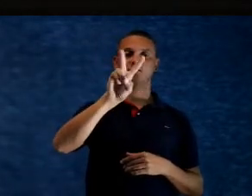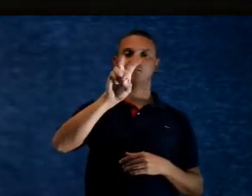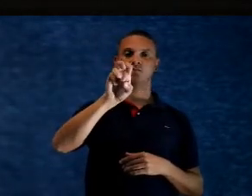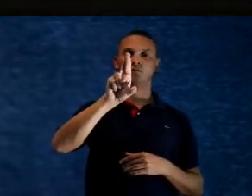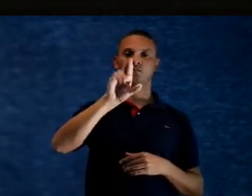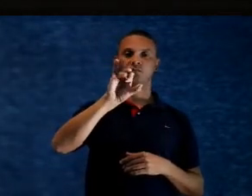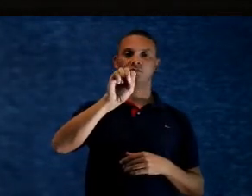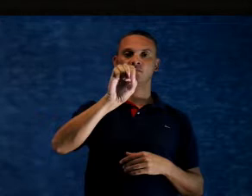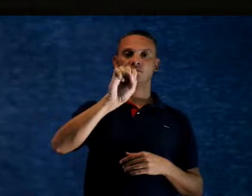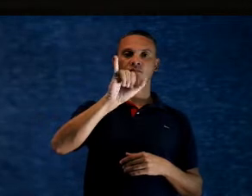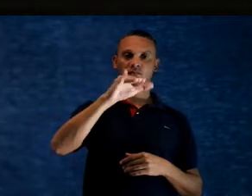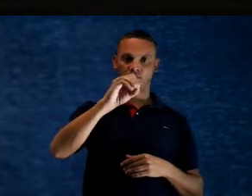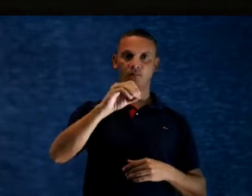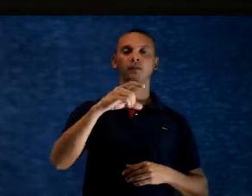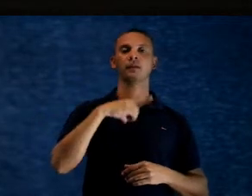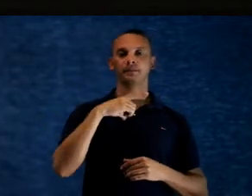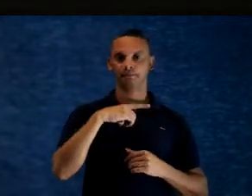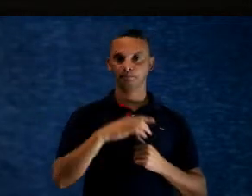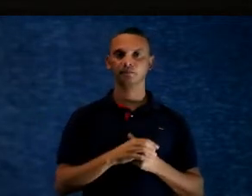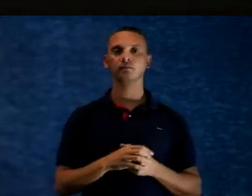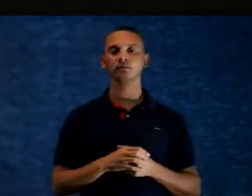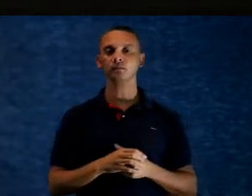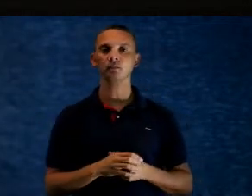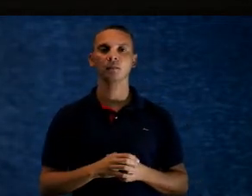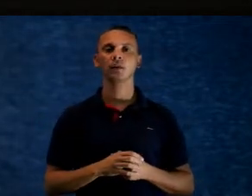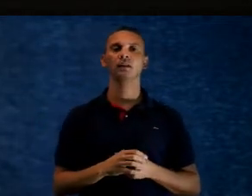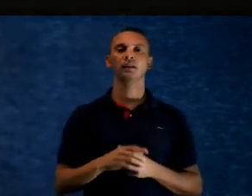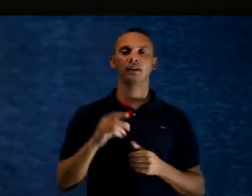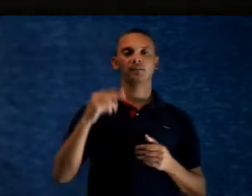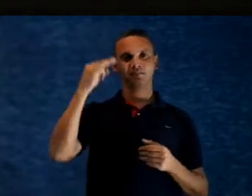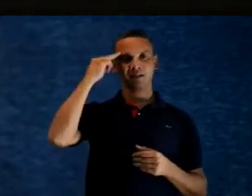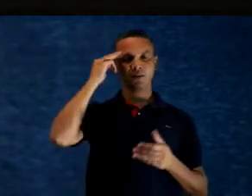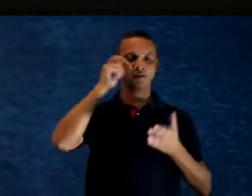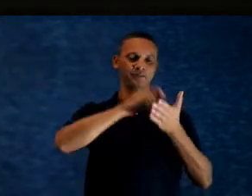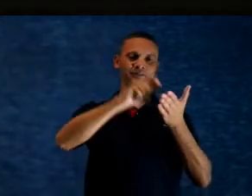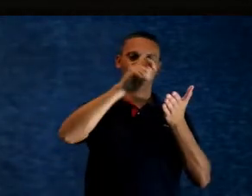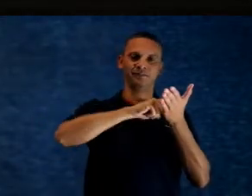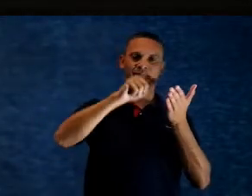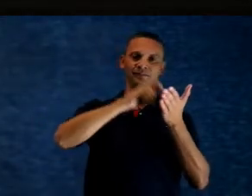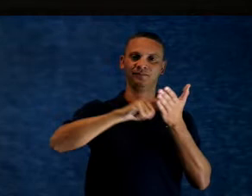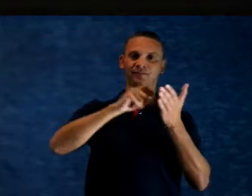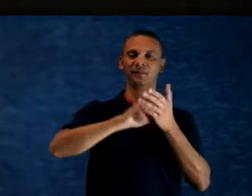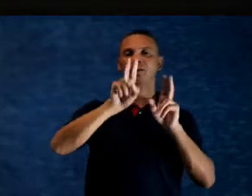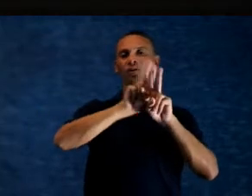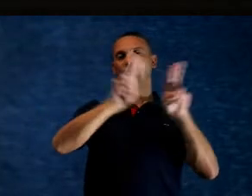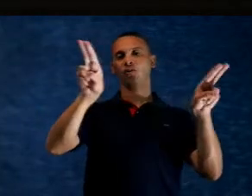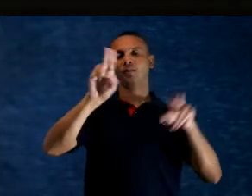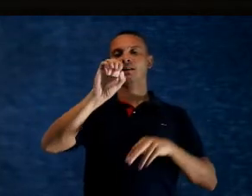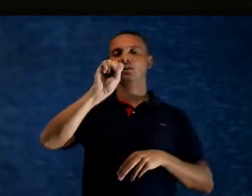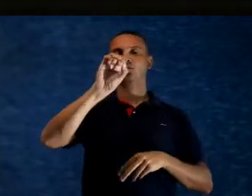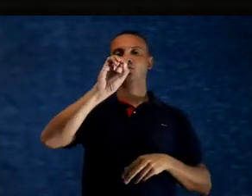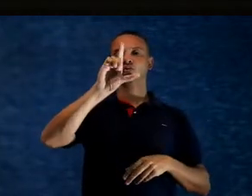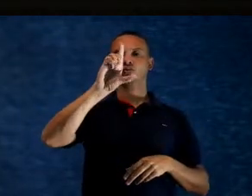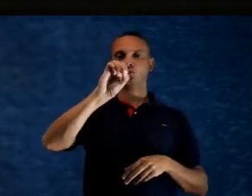dois volumes maravilhosos, as memórias dele, ele faz uma descrição do infarto que ele